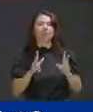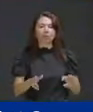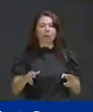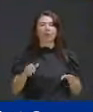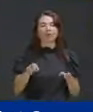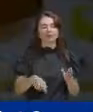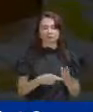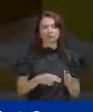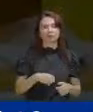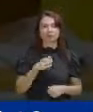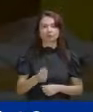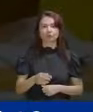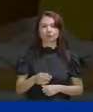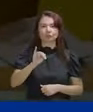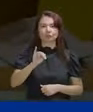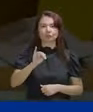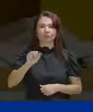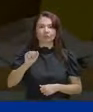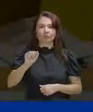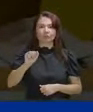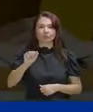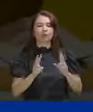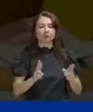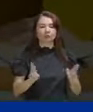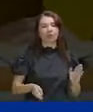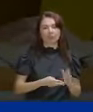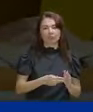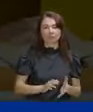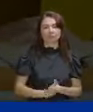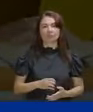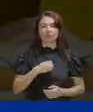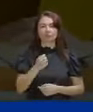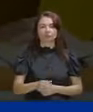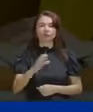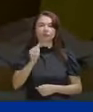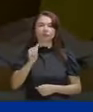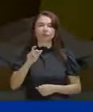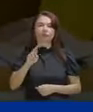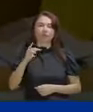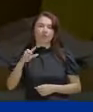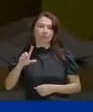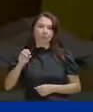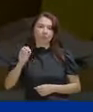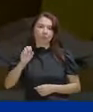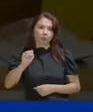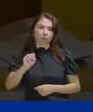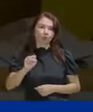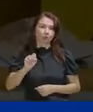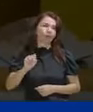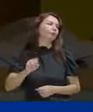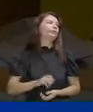Doutora presidente. Juiz Rivaldo Valente. Juiz Carlos Storck.